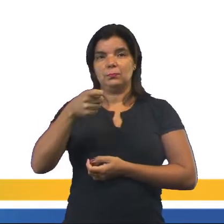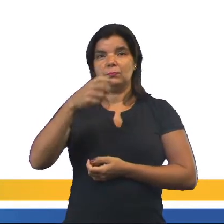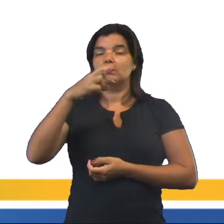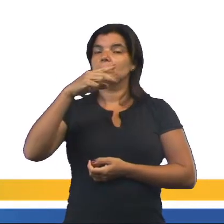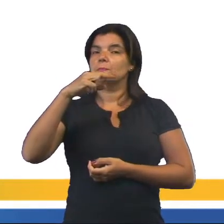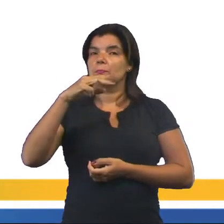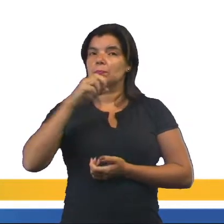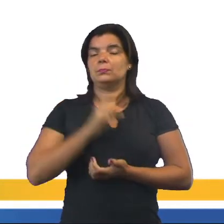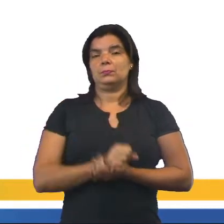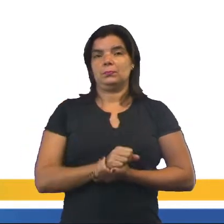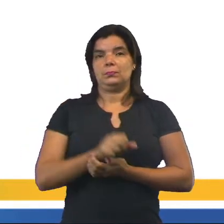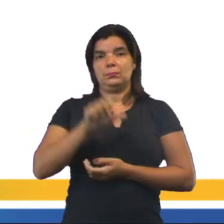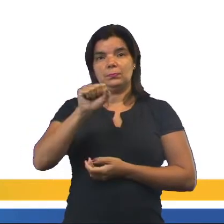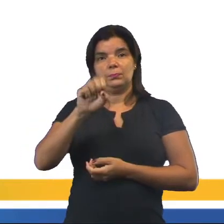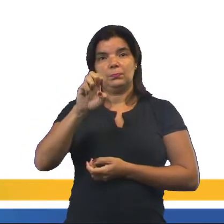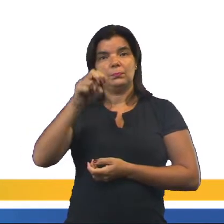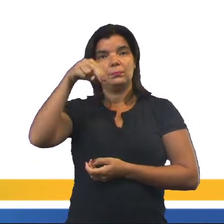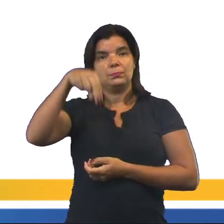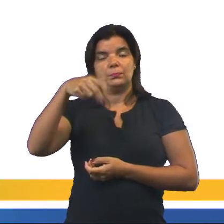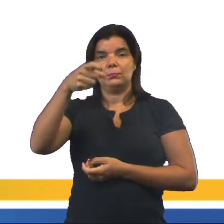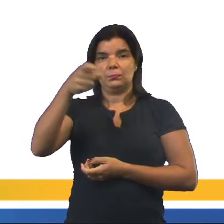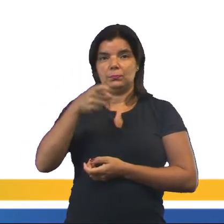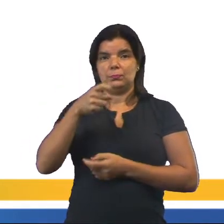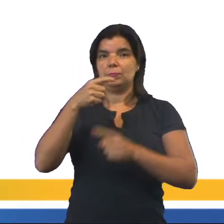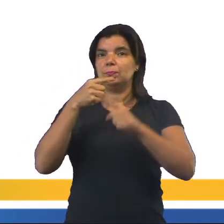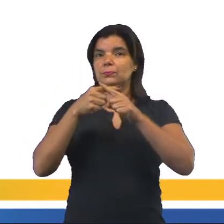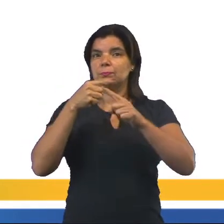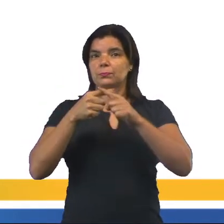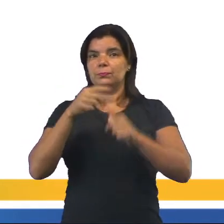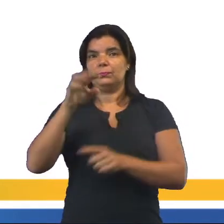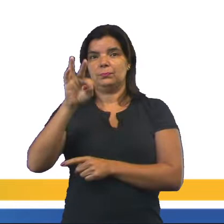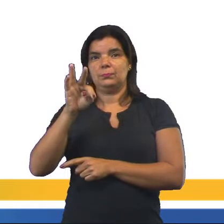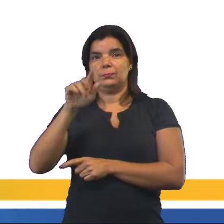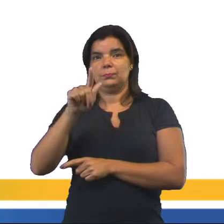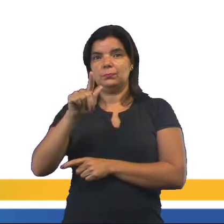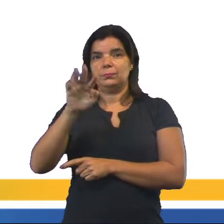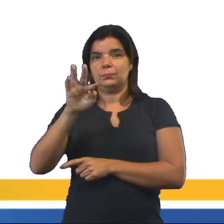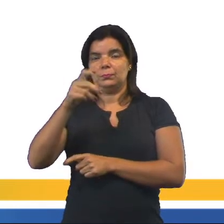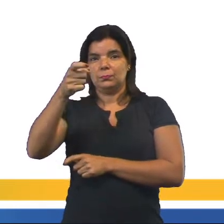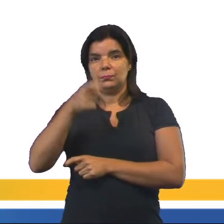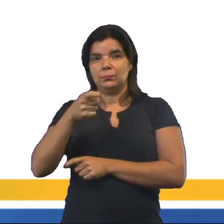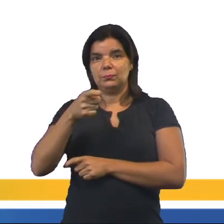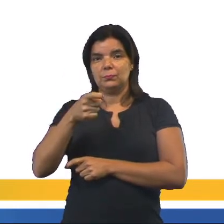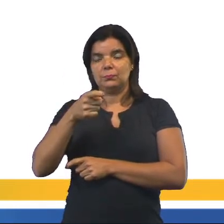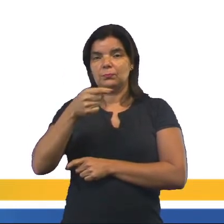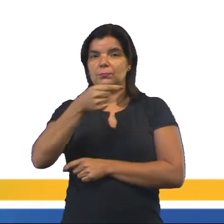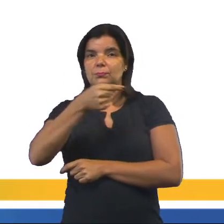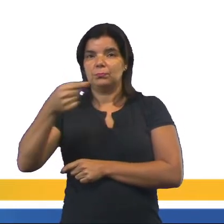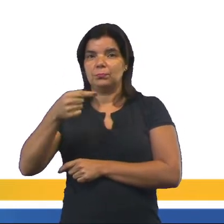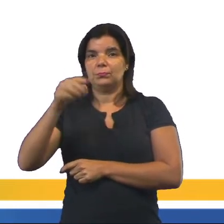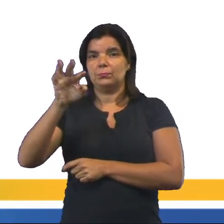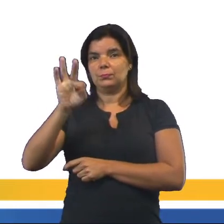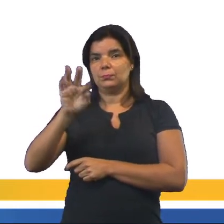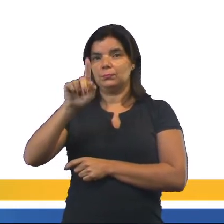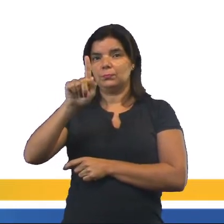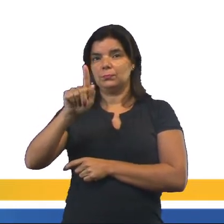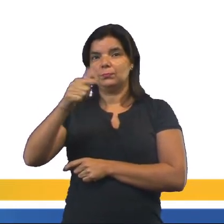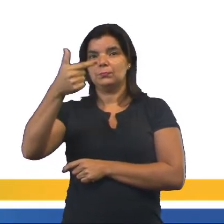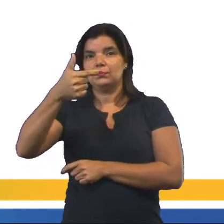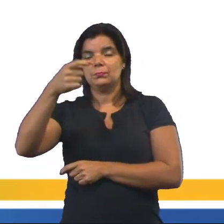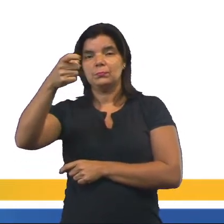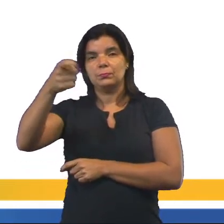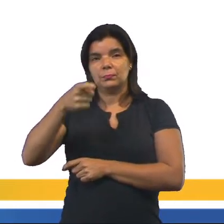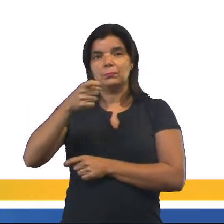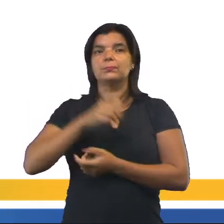de x é igual a seno de x vezes tangente de x menos tangente